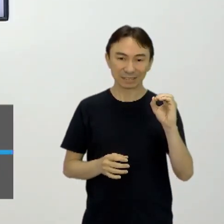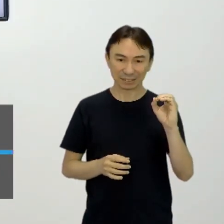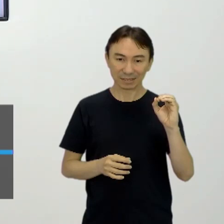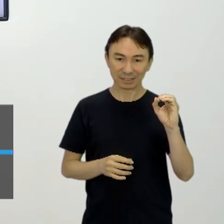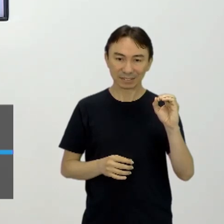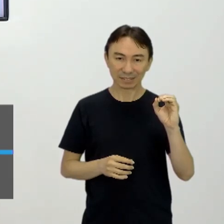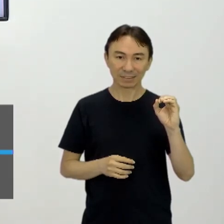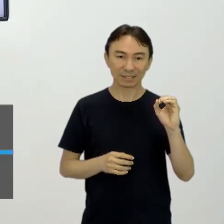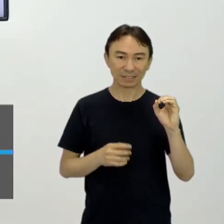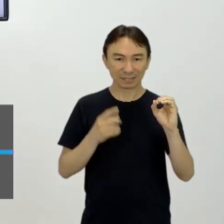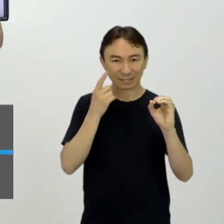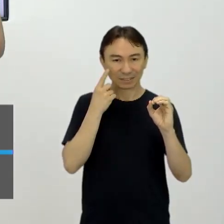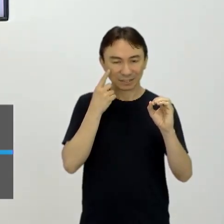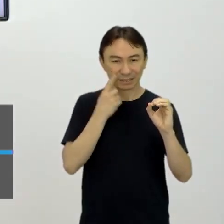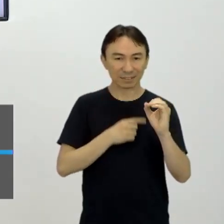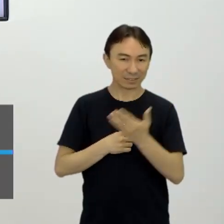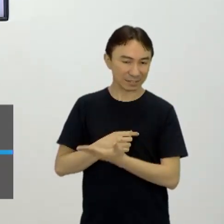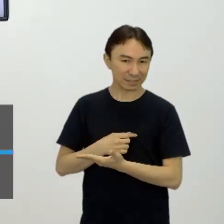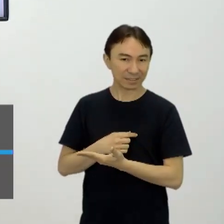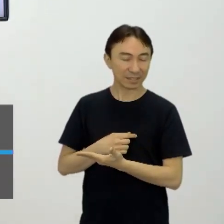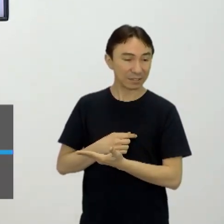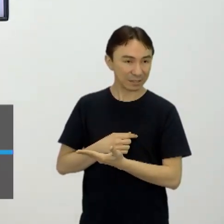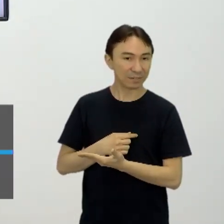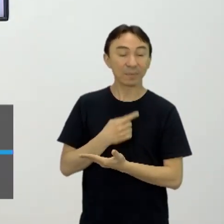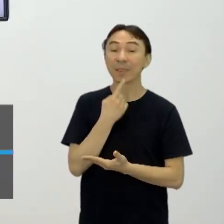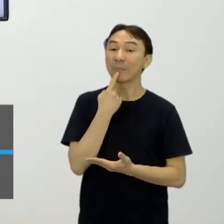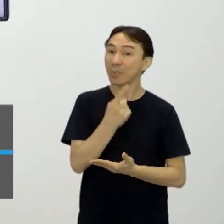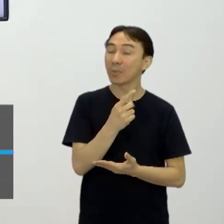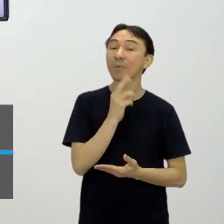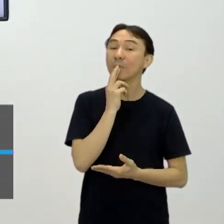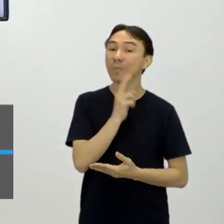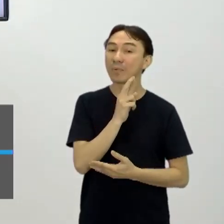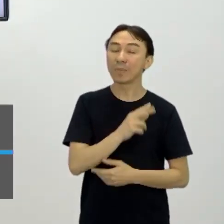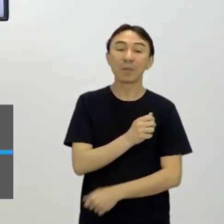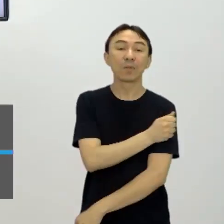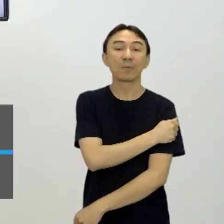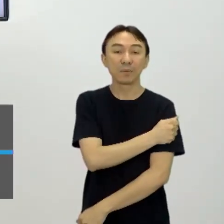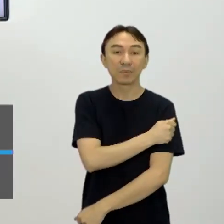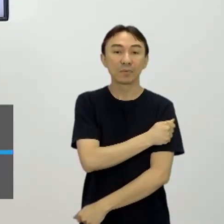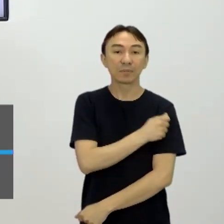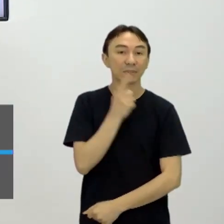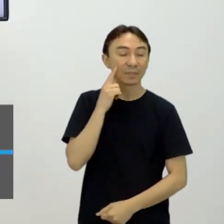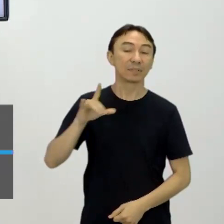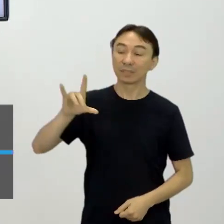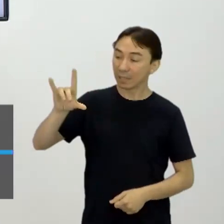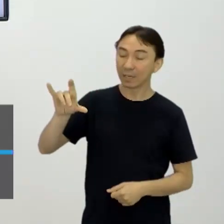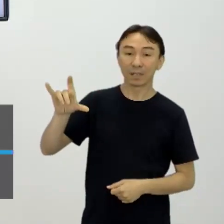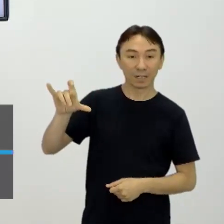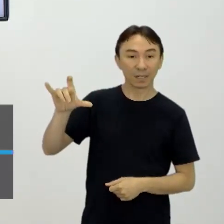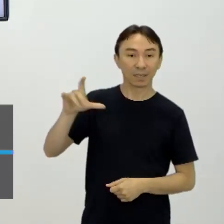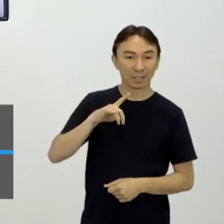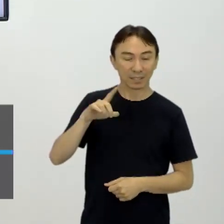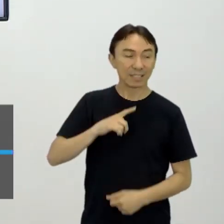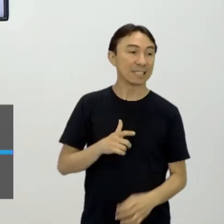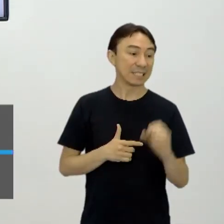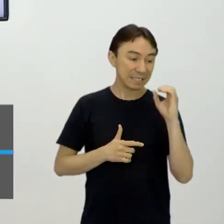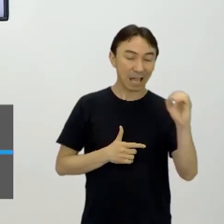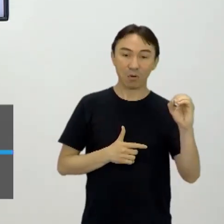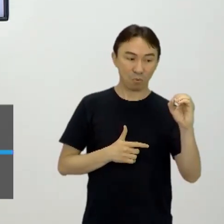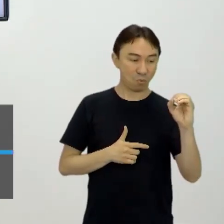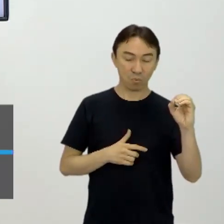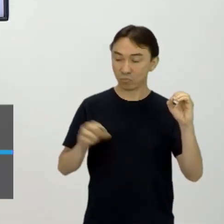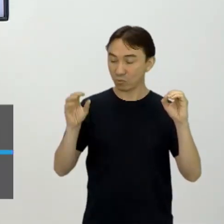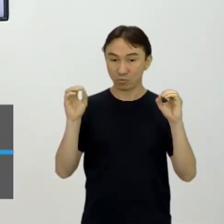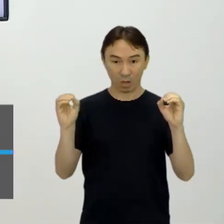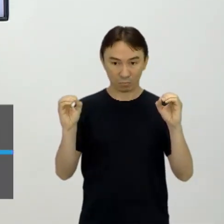O desenho Phelps, acho que é desenhista Phelps, tá comentando comigo aqui no Instagram nesse exato momento essa questão do dar zero, tá? Vou já comentar o que